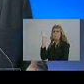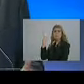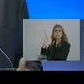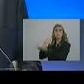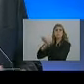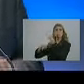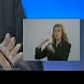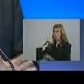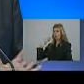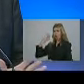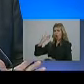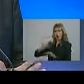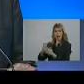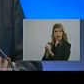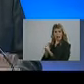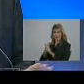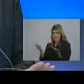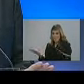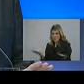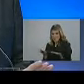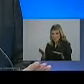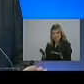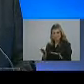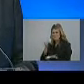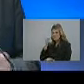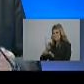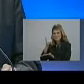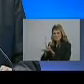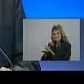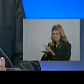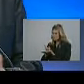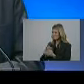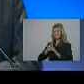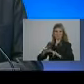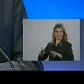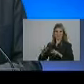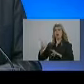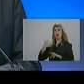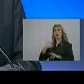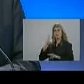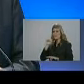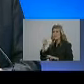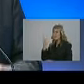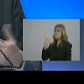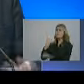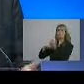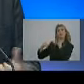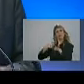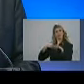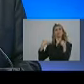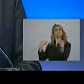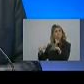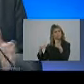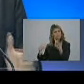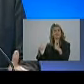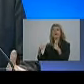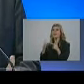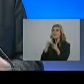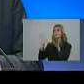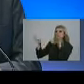últimos anos, mas hoje a situação já não é mais a mesma. Eu contribuí para esse período de prosperidade trabalhando para atrair